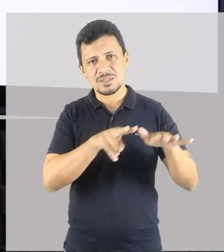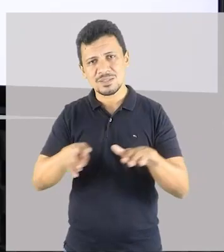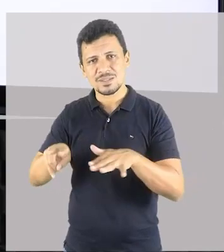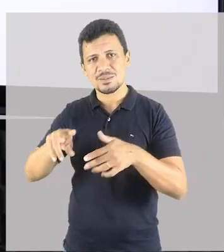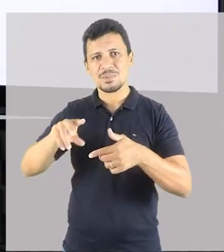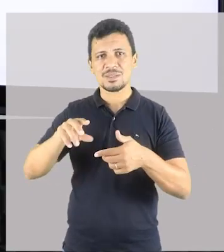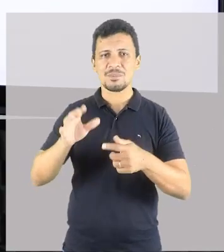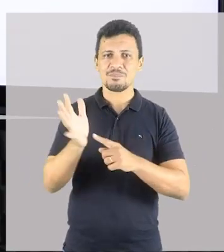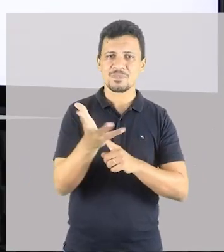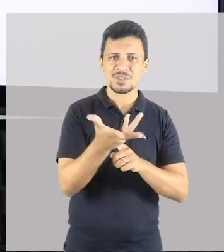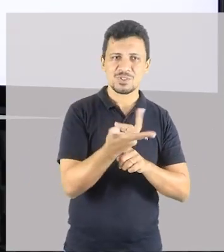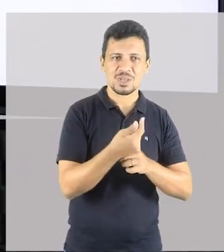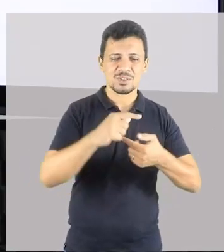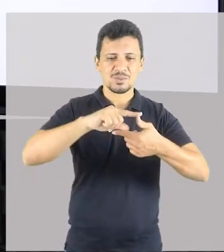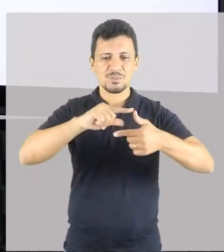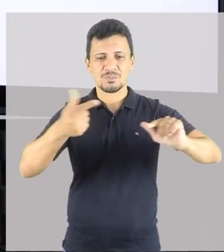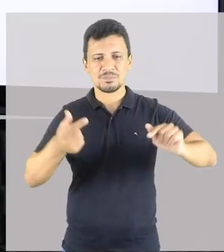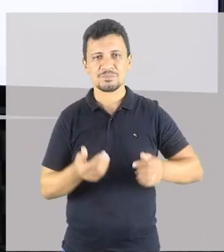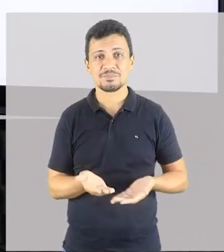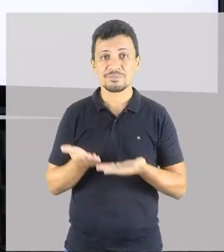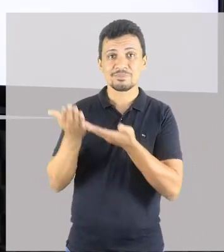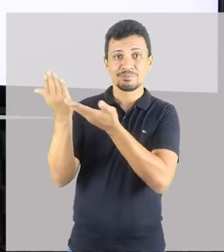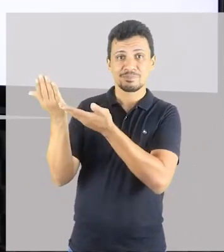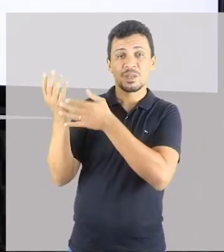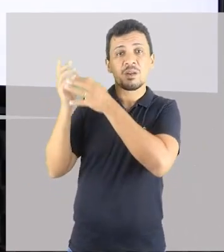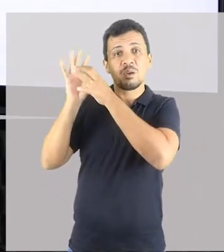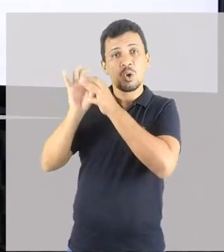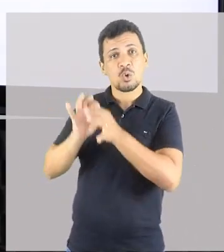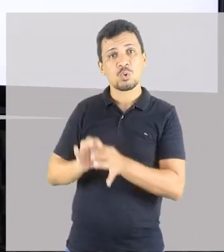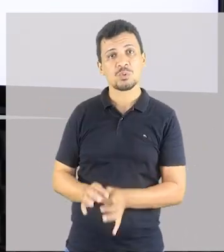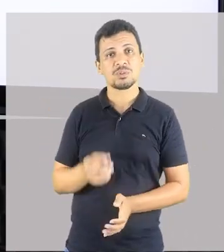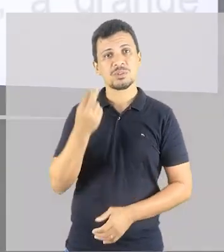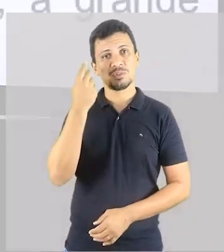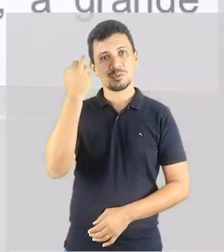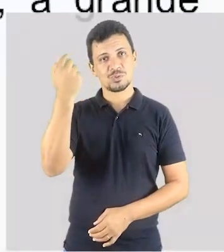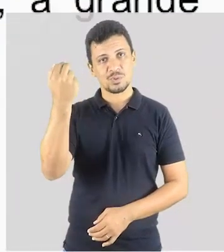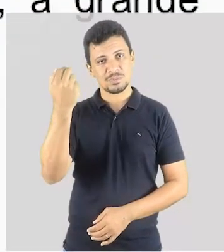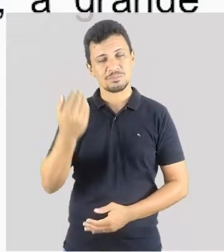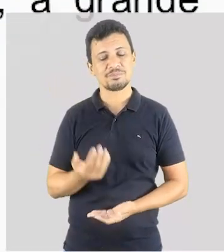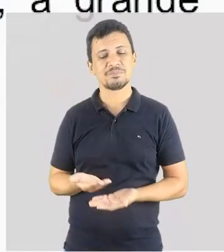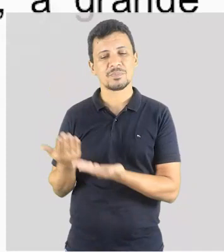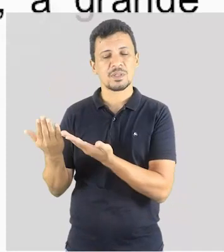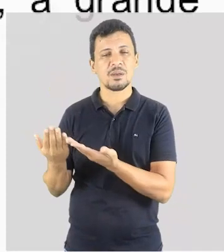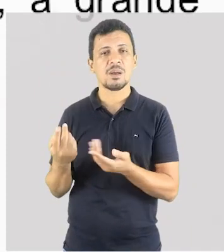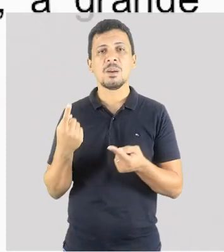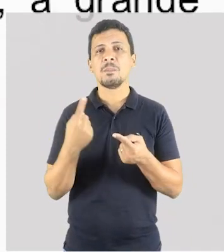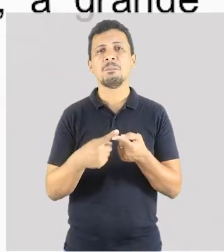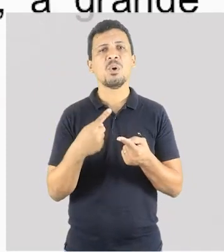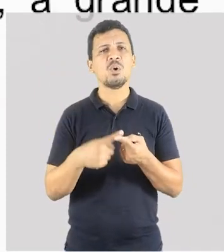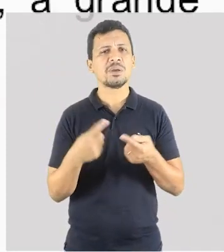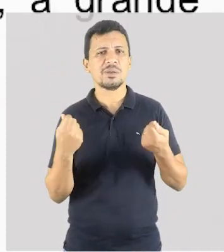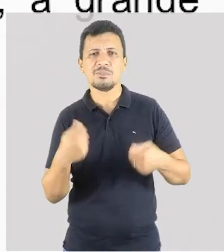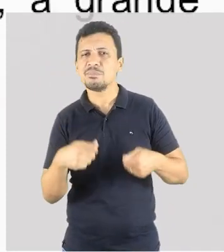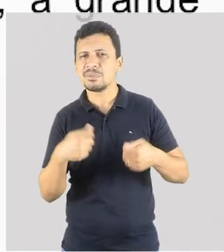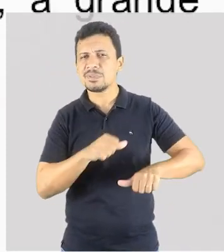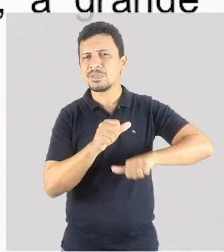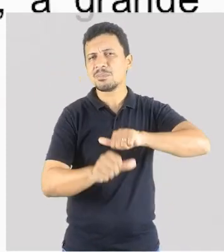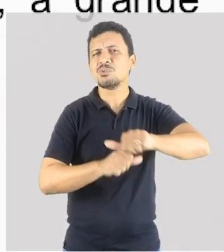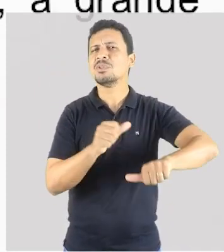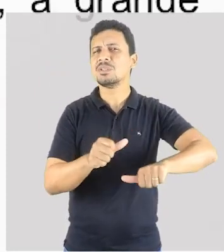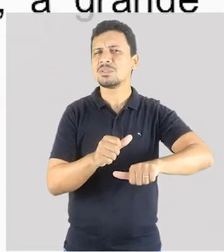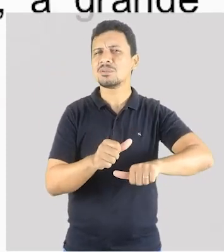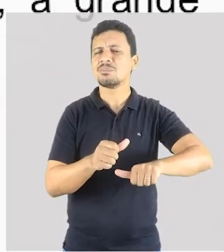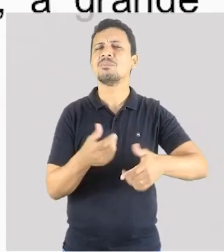Moderna. Aqui eu coloquei o cenário histórico, né, para pensar no contexto. Por que essa necessidade de mudança? Por que essa necessidade